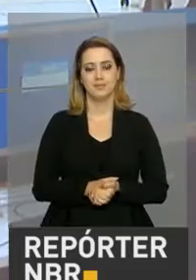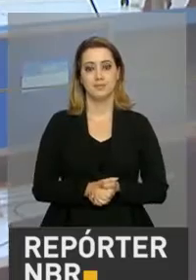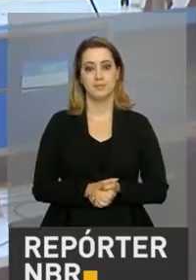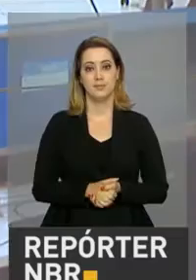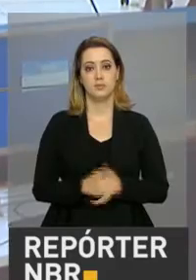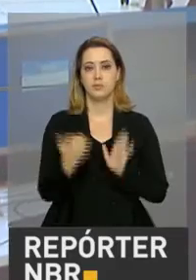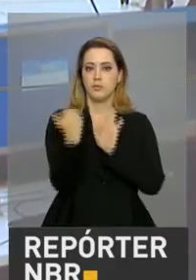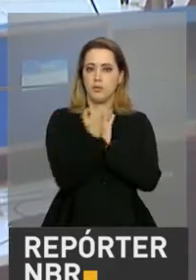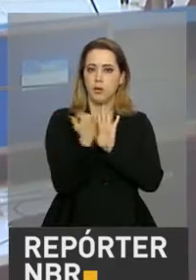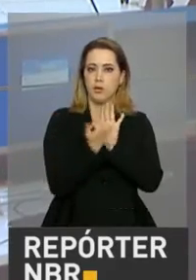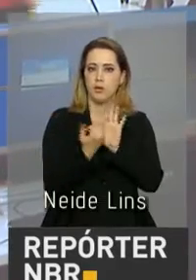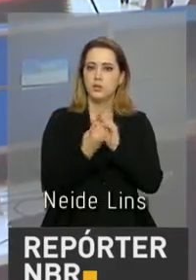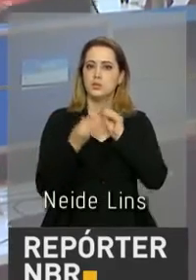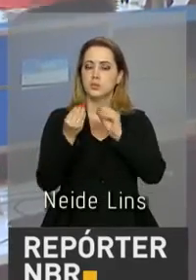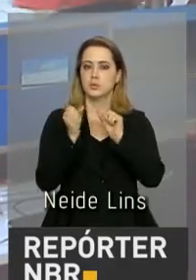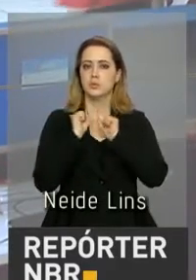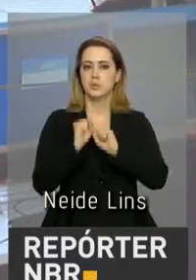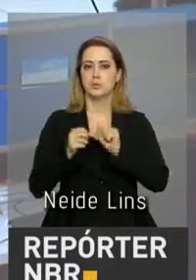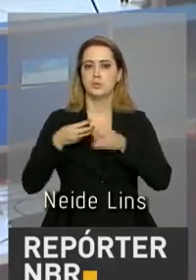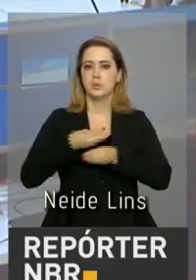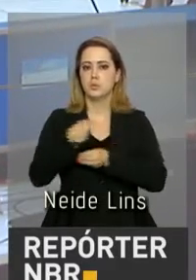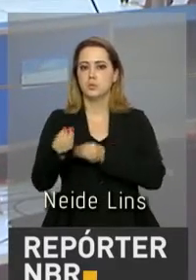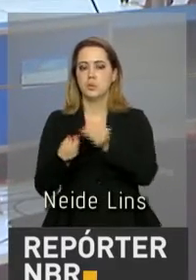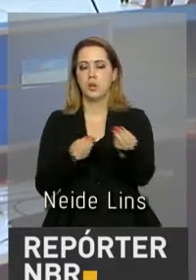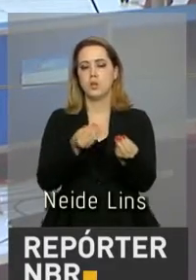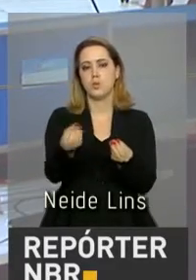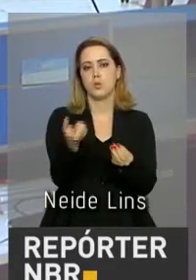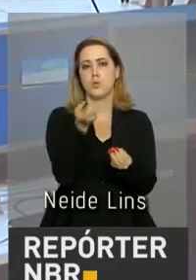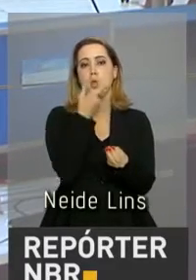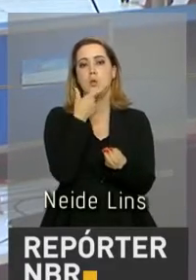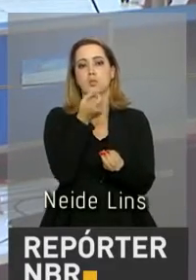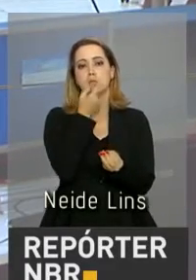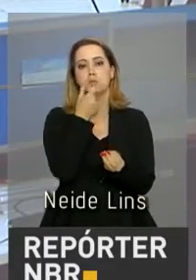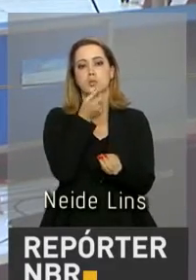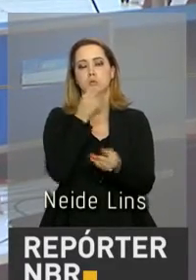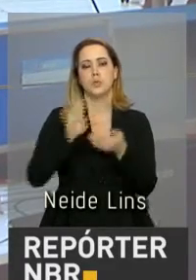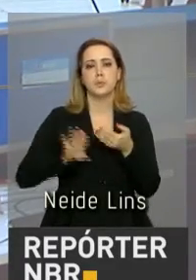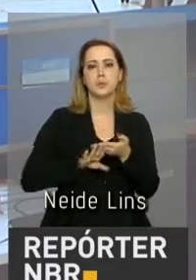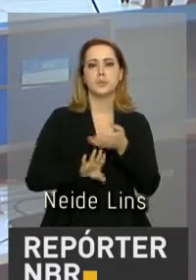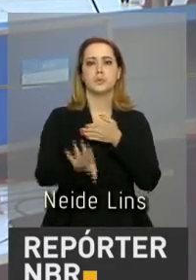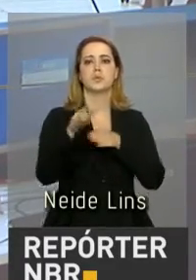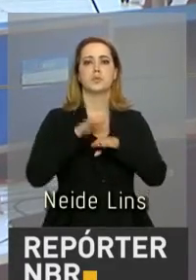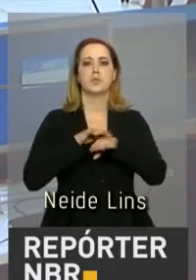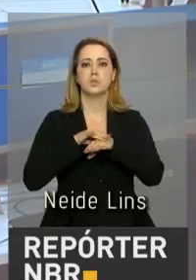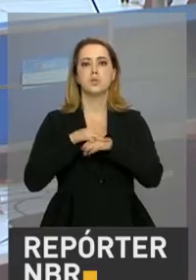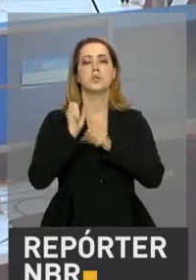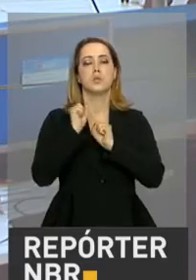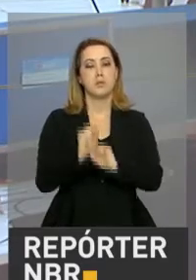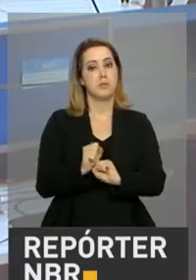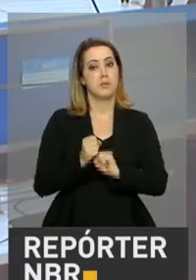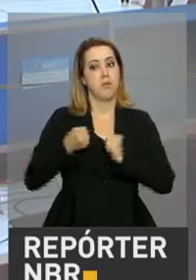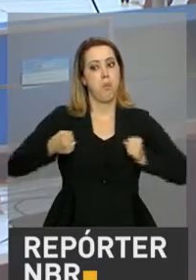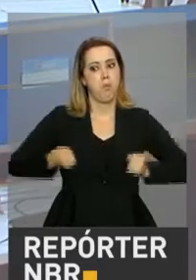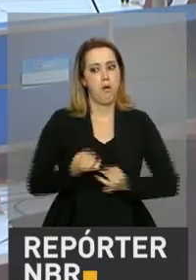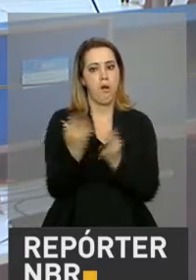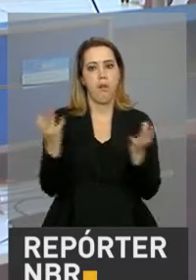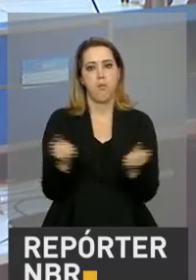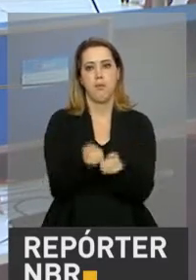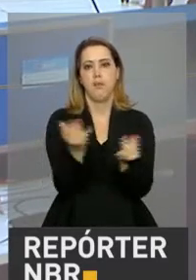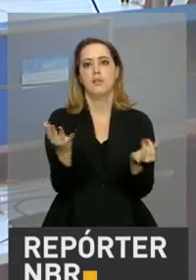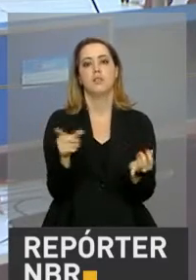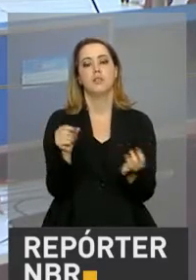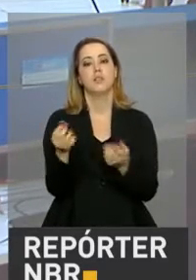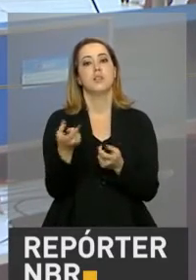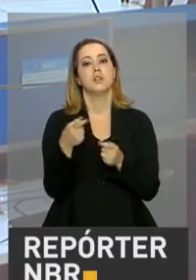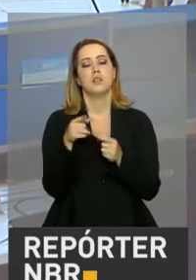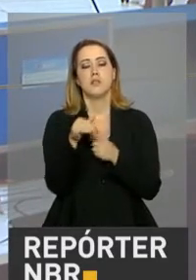medidas para garantir a distribuição de medicamentos contra doenças que podem se tornar epidemias como a sífilis por exemplo